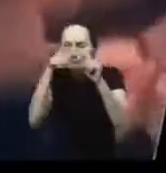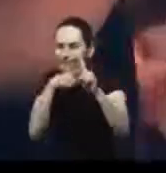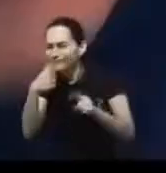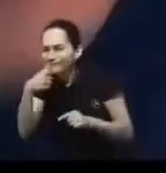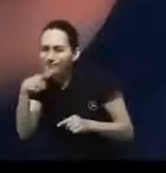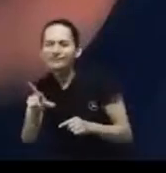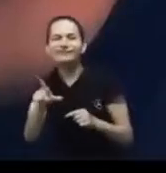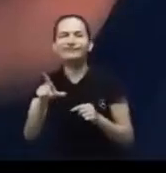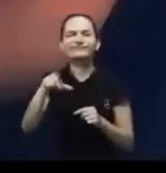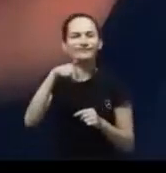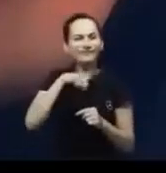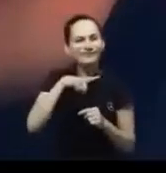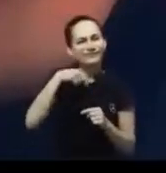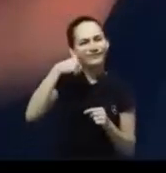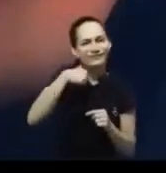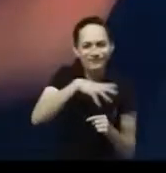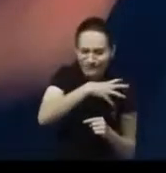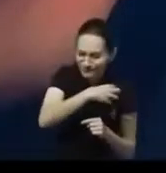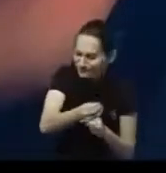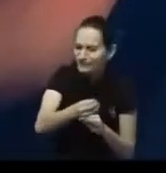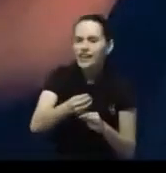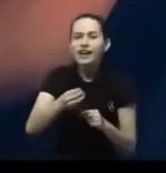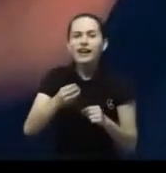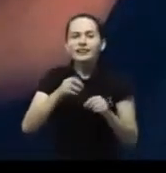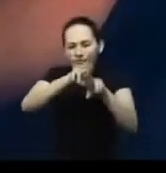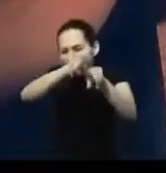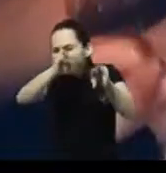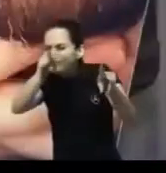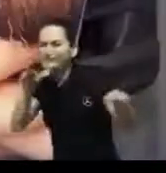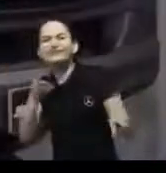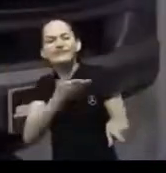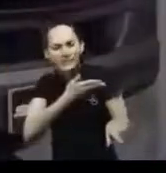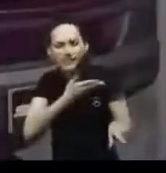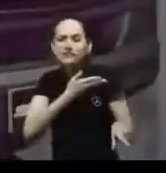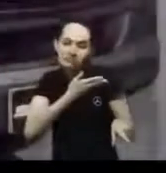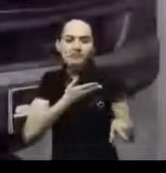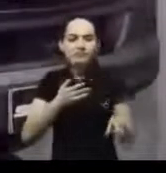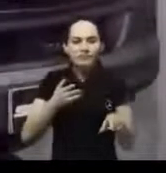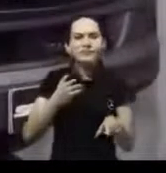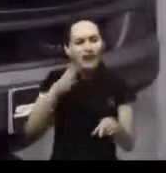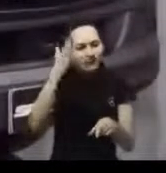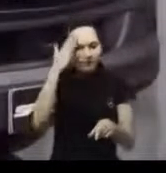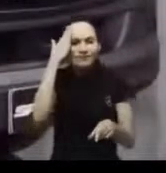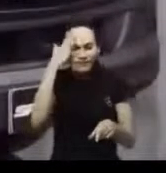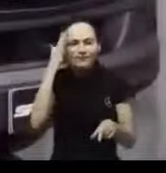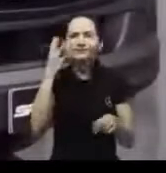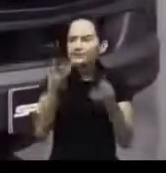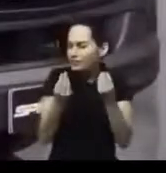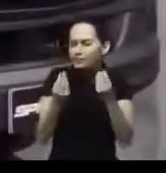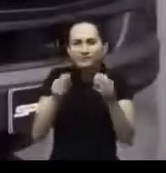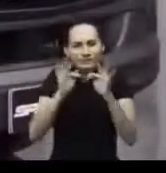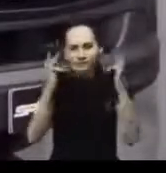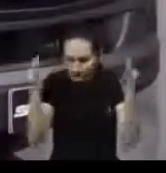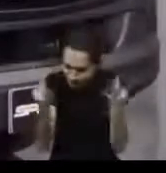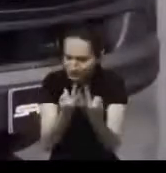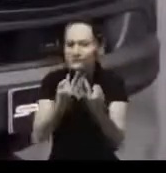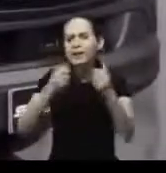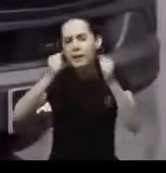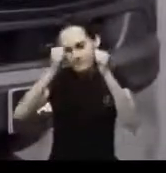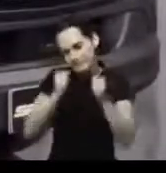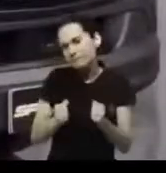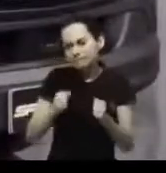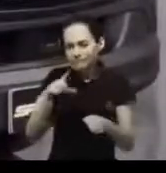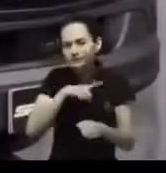de muitas mães de muitas amigas que eu sei que vão se identificar porque eu tô falando aqui mas as famílias aqui também passam pelo mesmo pelo